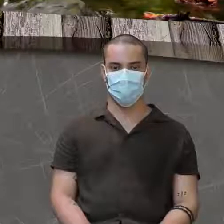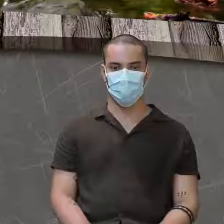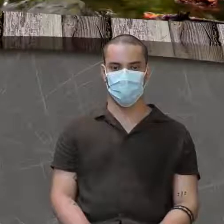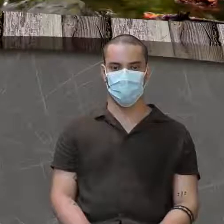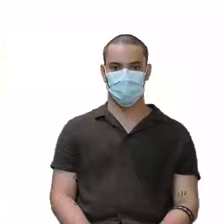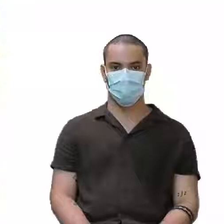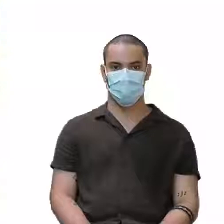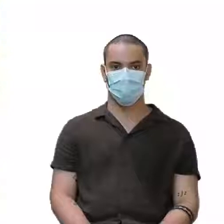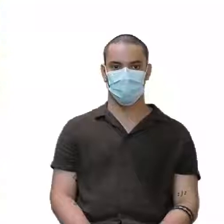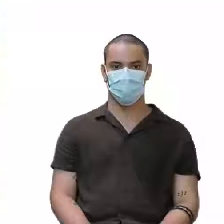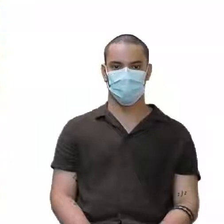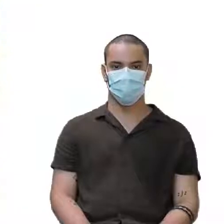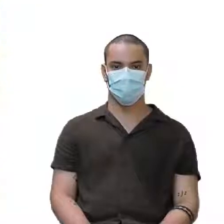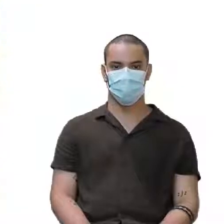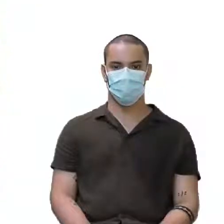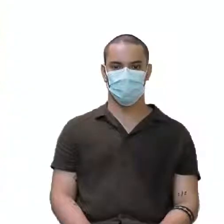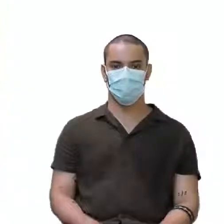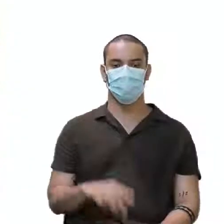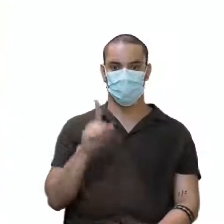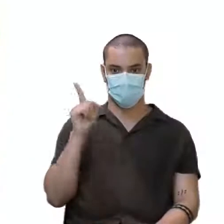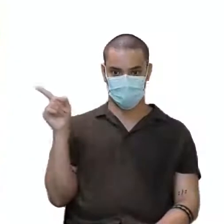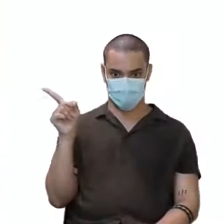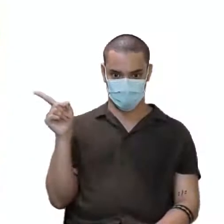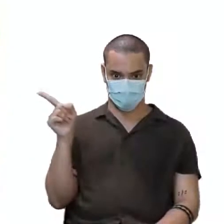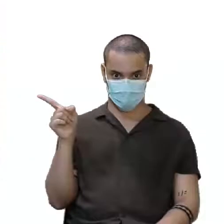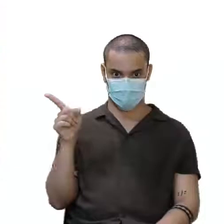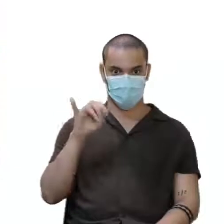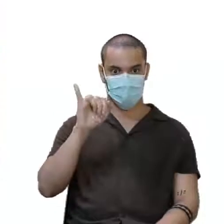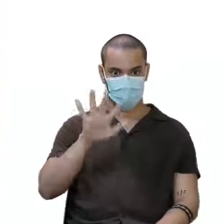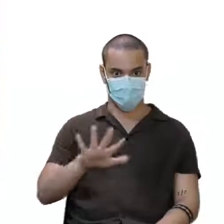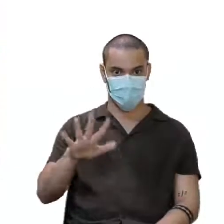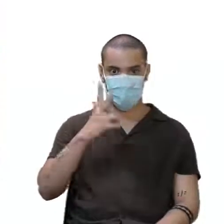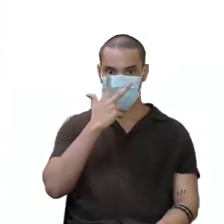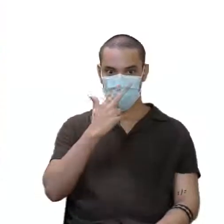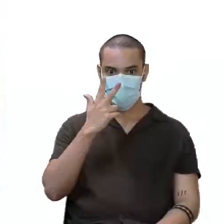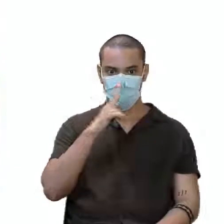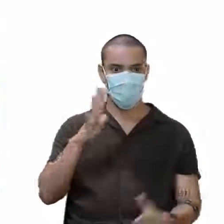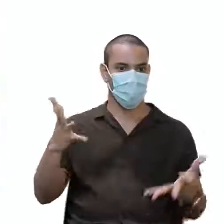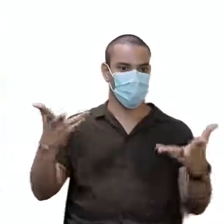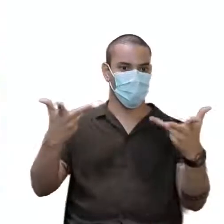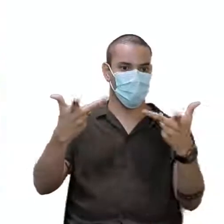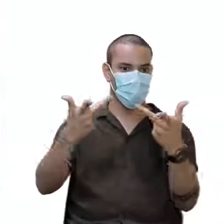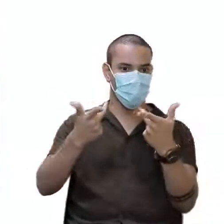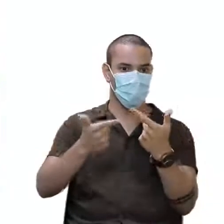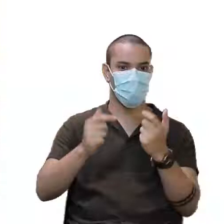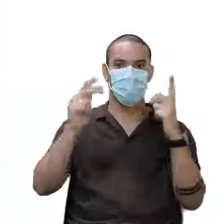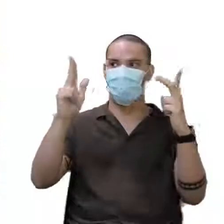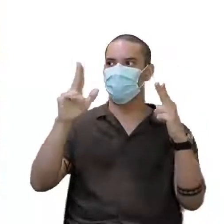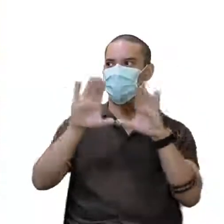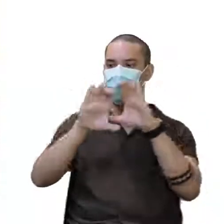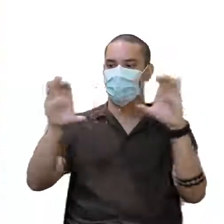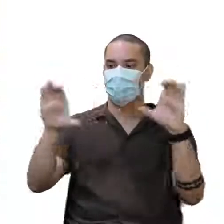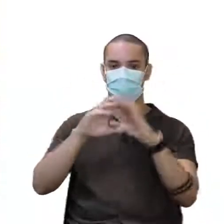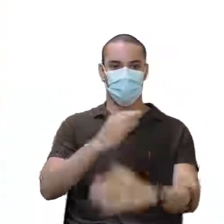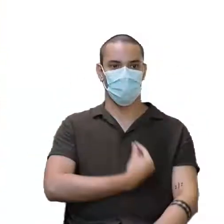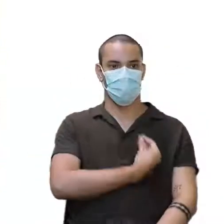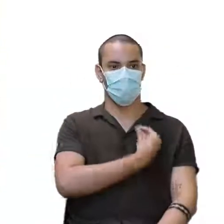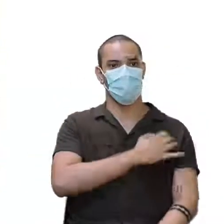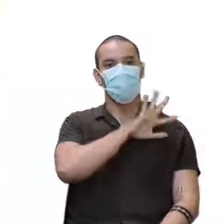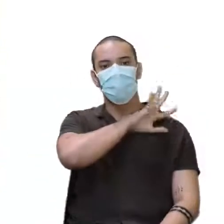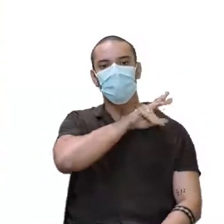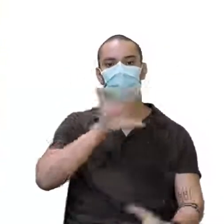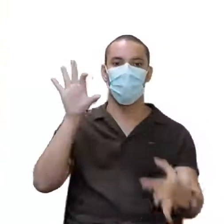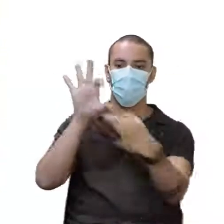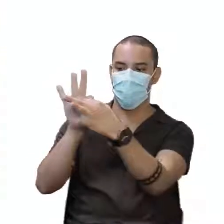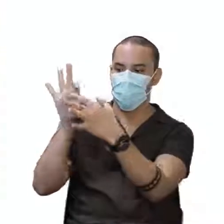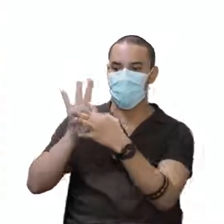Não deu. Mas aí, aqui parece o céu, né? Os animais vivendo cordialmente, esse ambiente aí